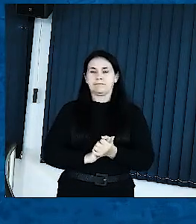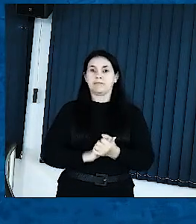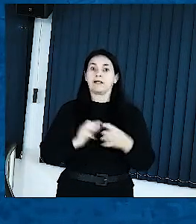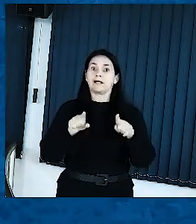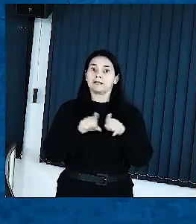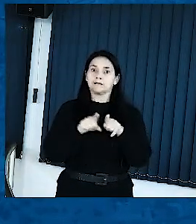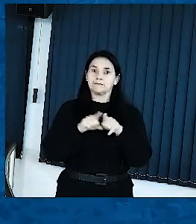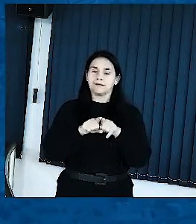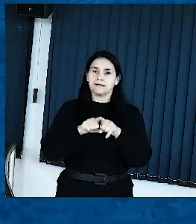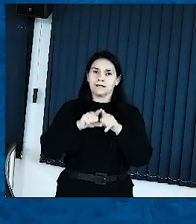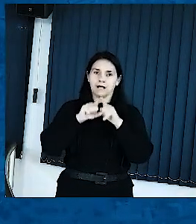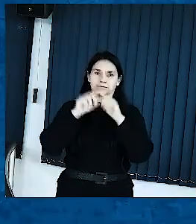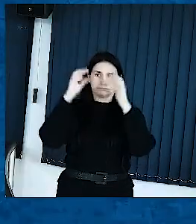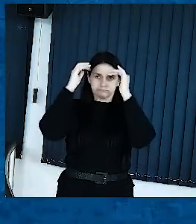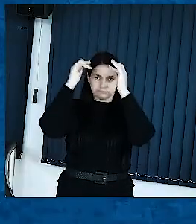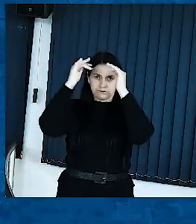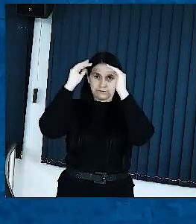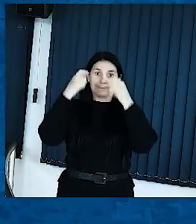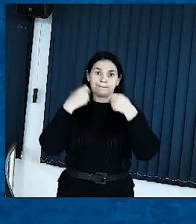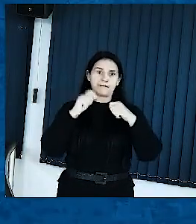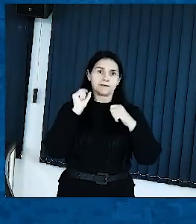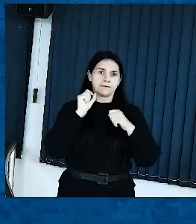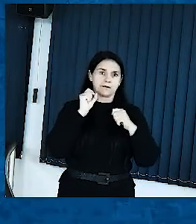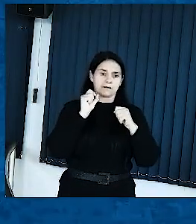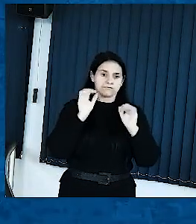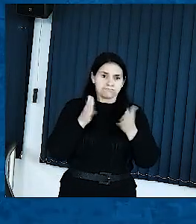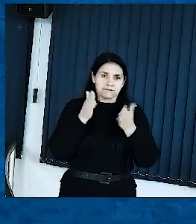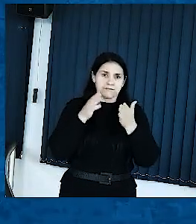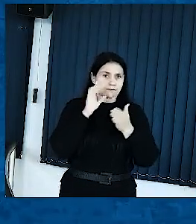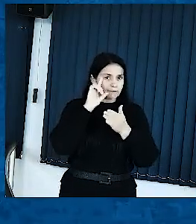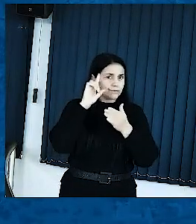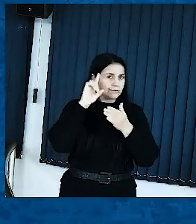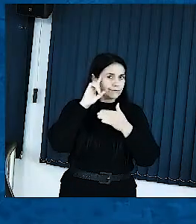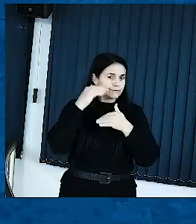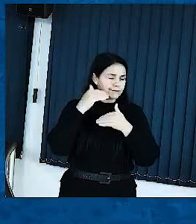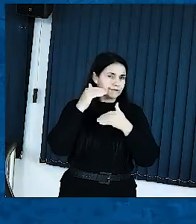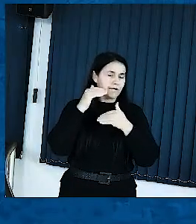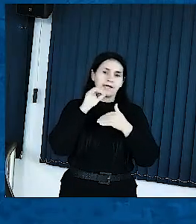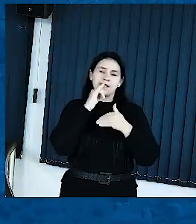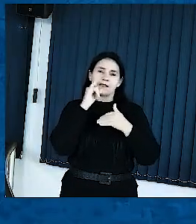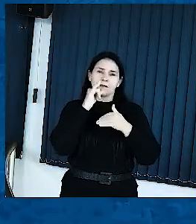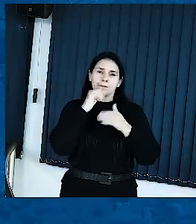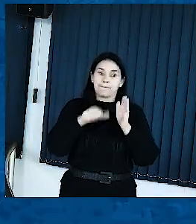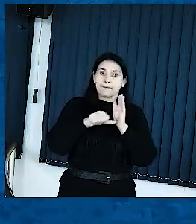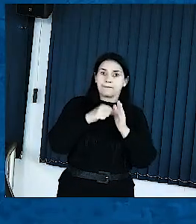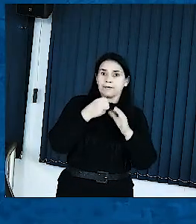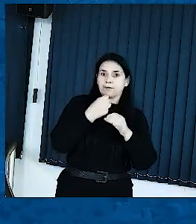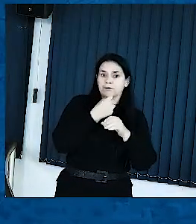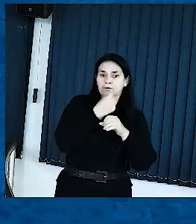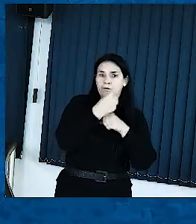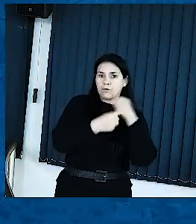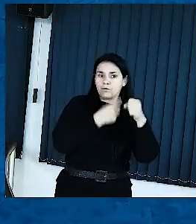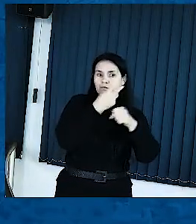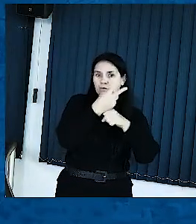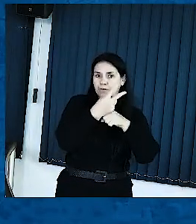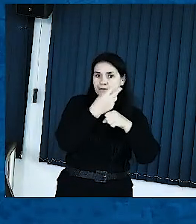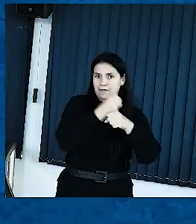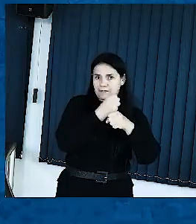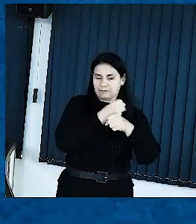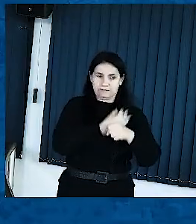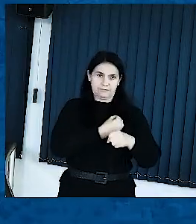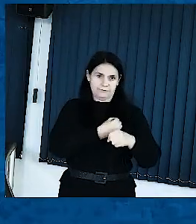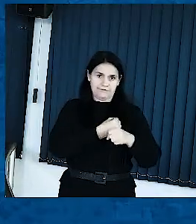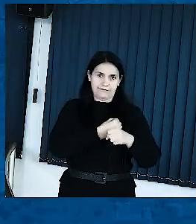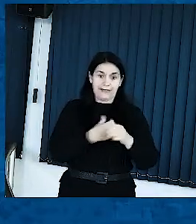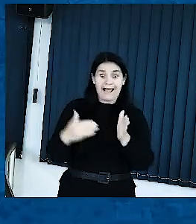E a neuroplasticidade, ela é intensa nos primeiros 2 anos de vida, principalmente